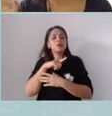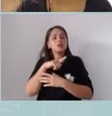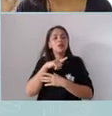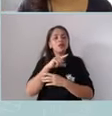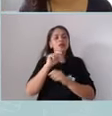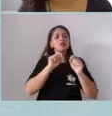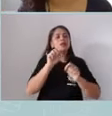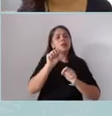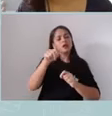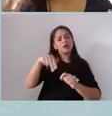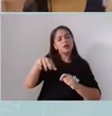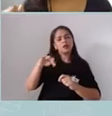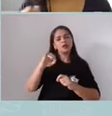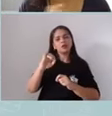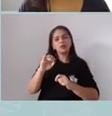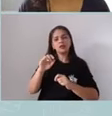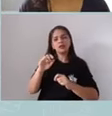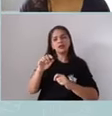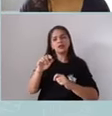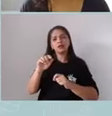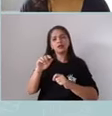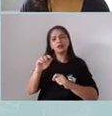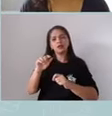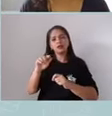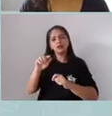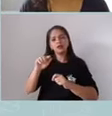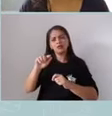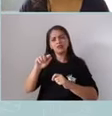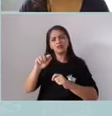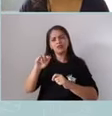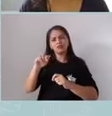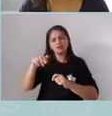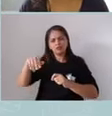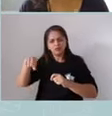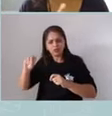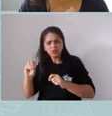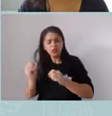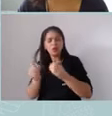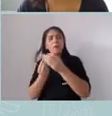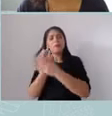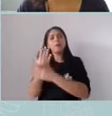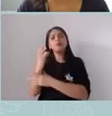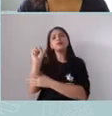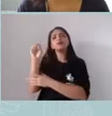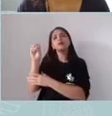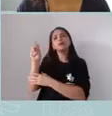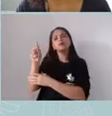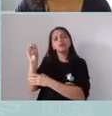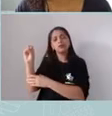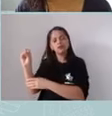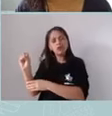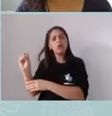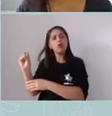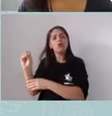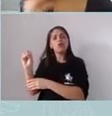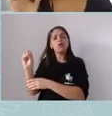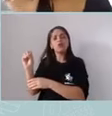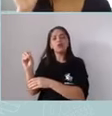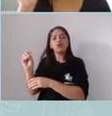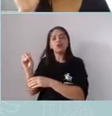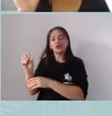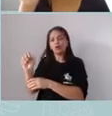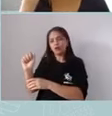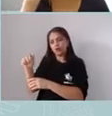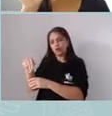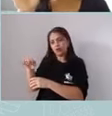antígeno? O antígeno é o invasor. Então, por exemplo, se a produção é de um soro para picada de serpente, né? Um soro antiofídico. Então,